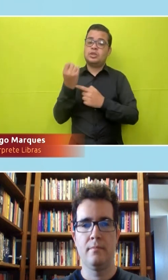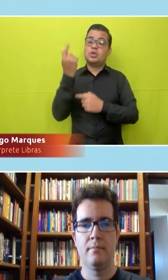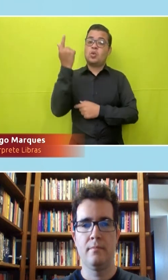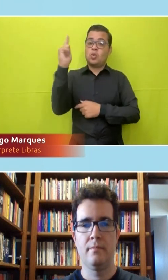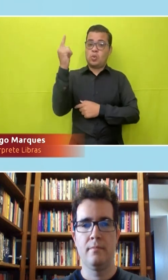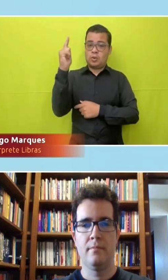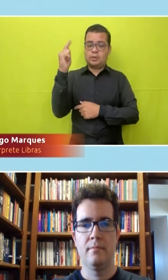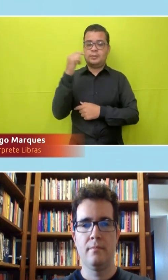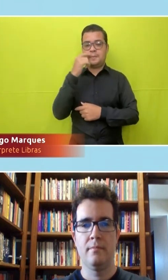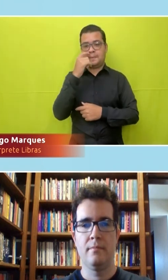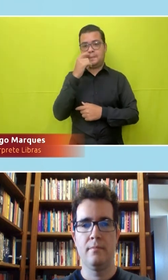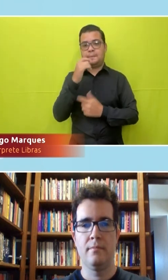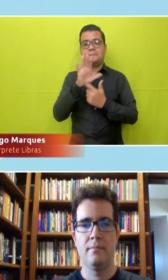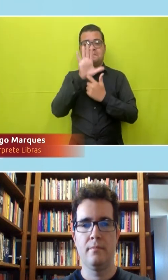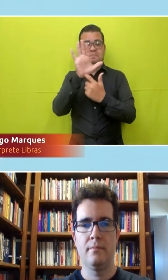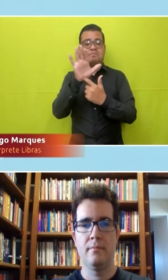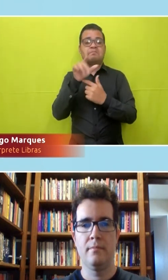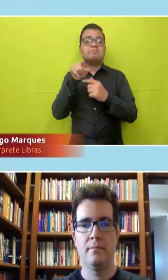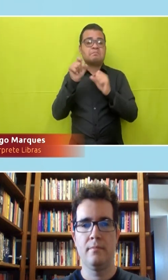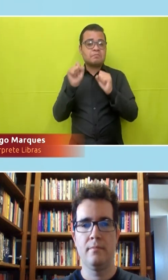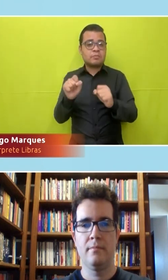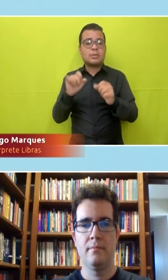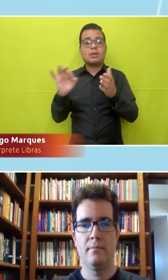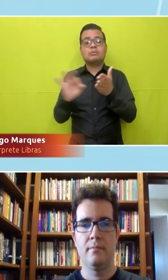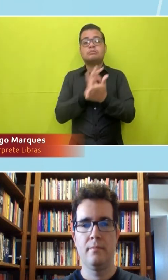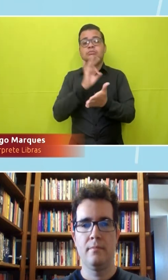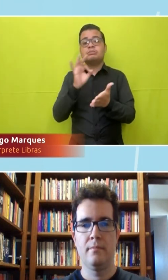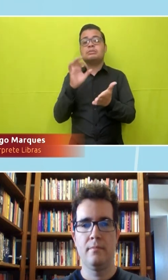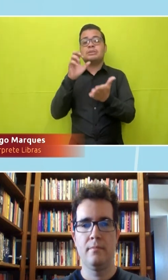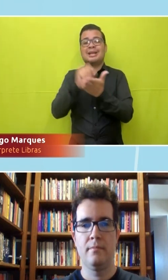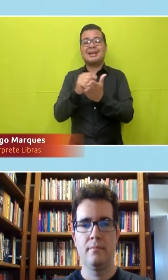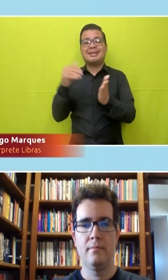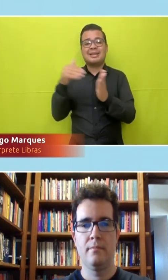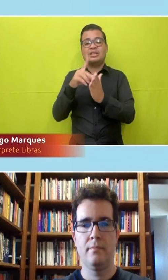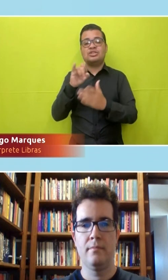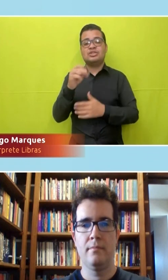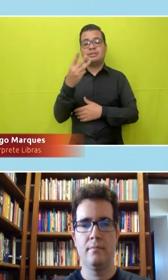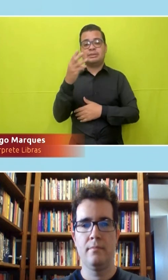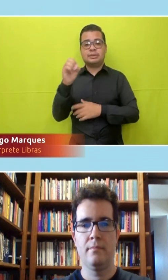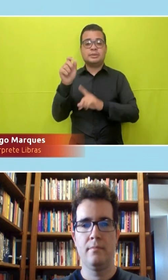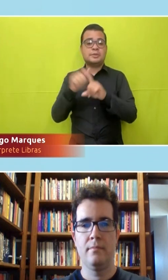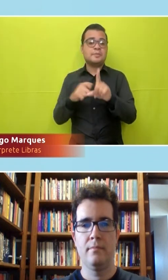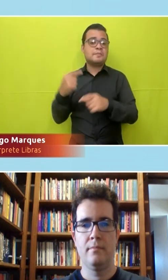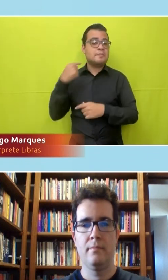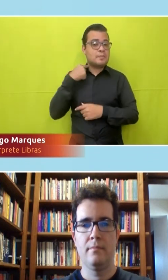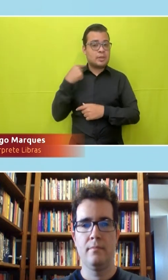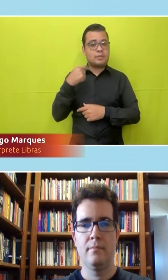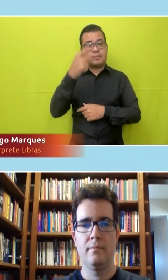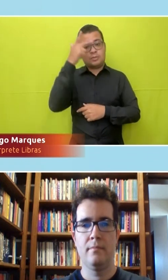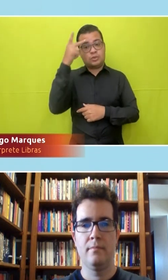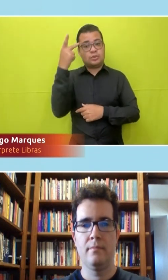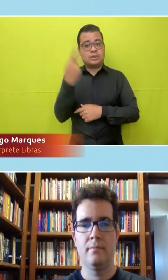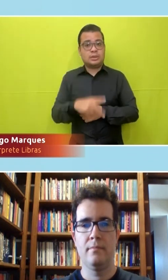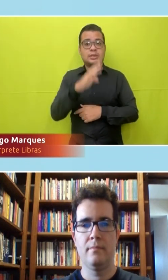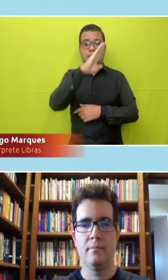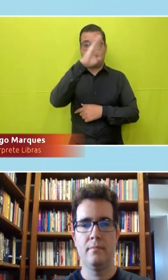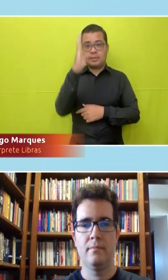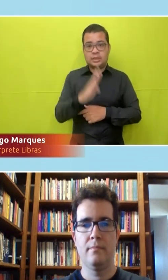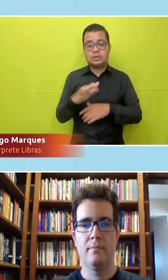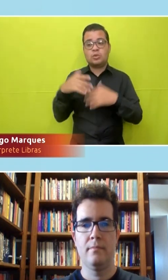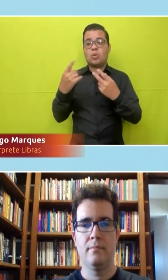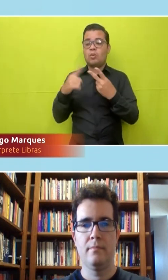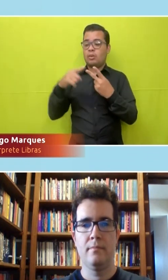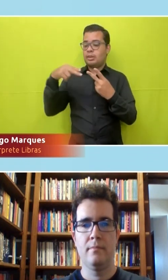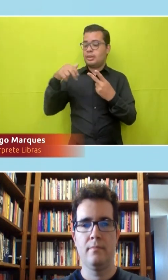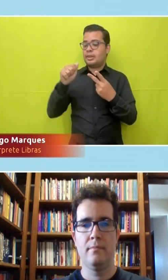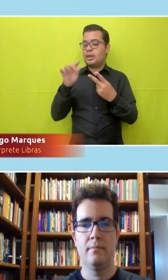O prazo de inscrição segue até o dia 30 de maio para pessoas físicas, brasileiros ou naturalizados, artistas,